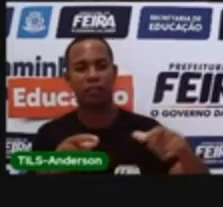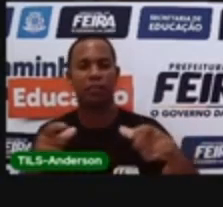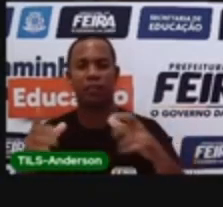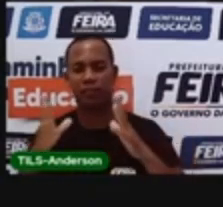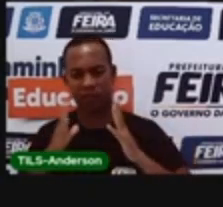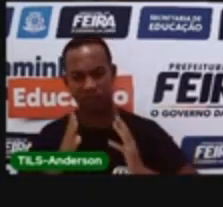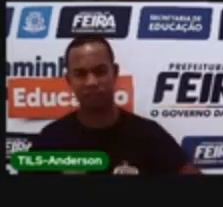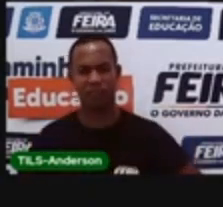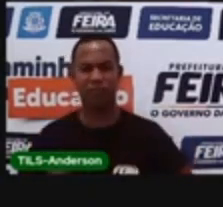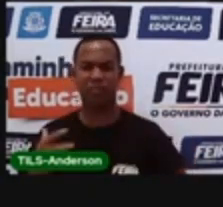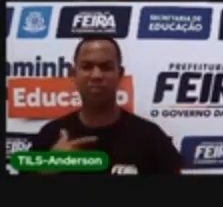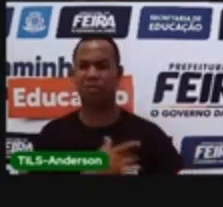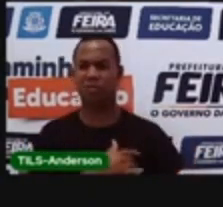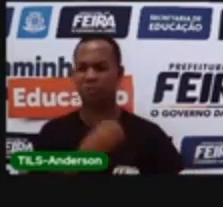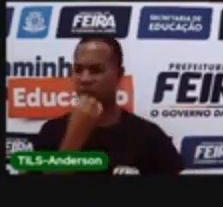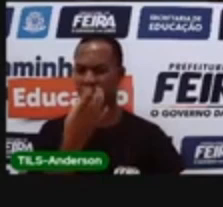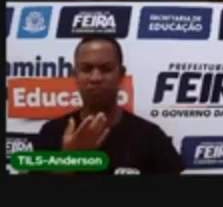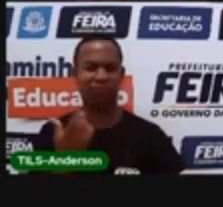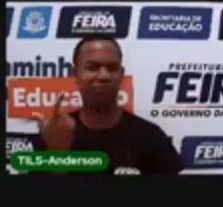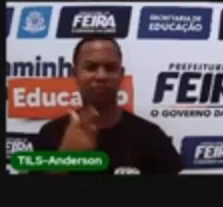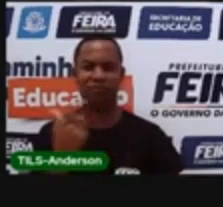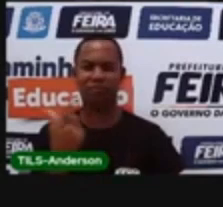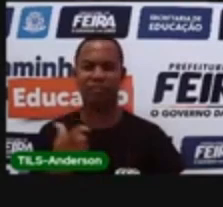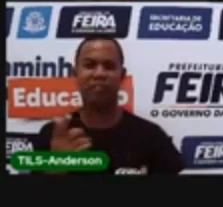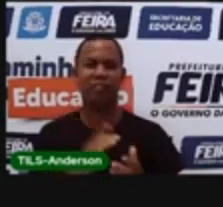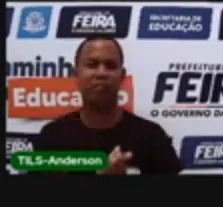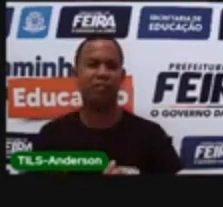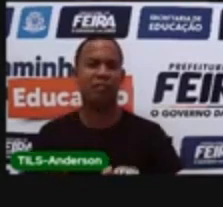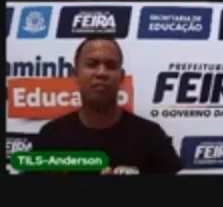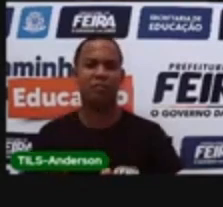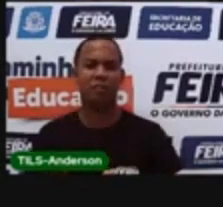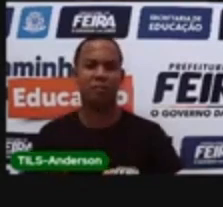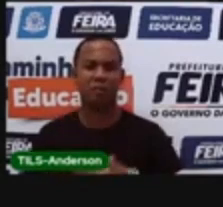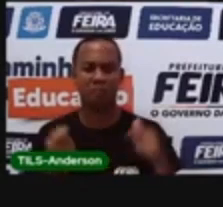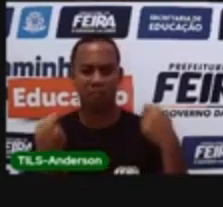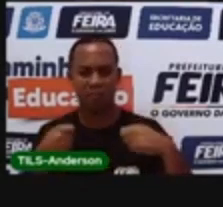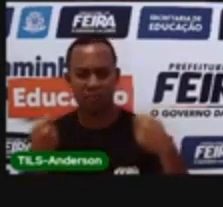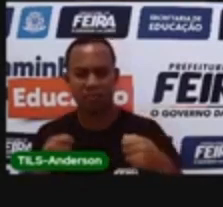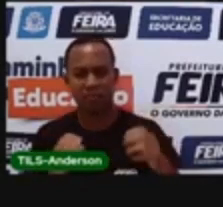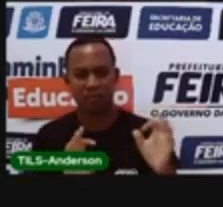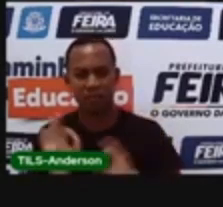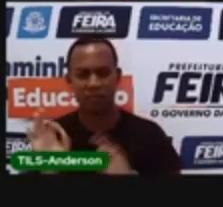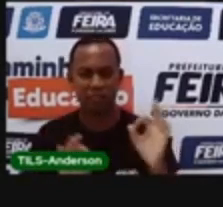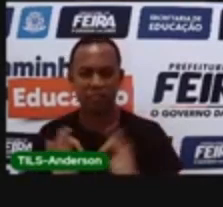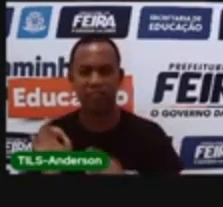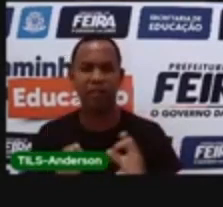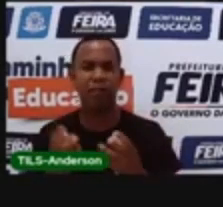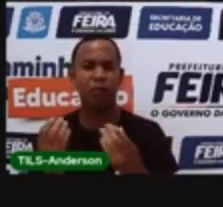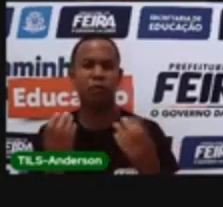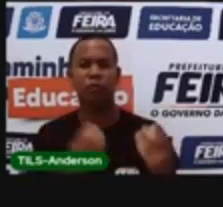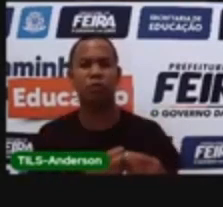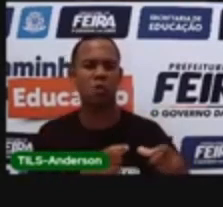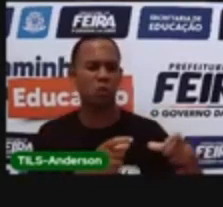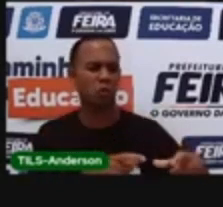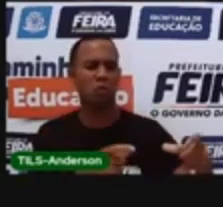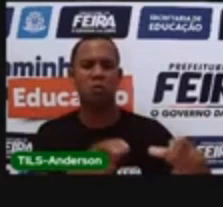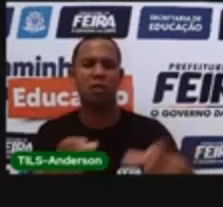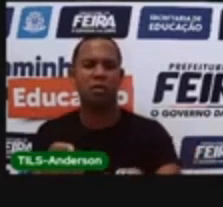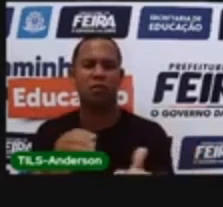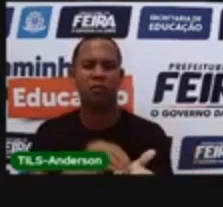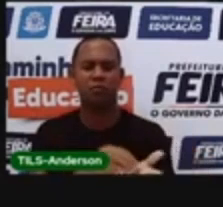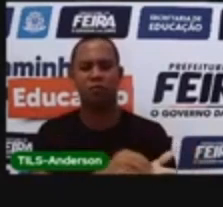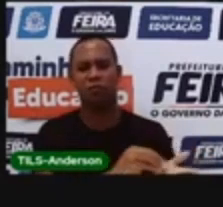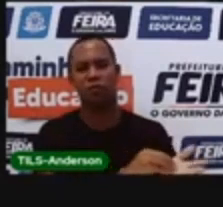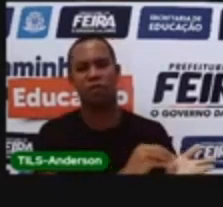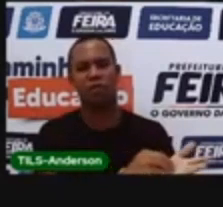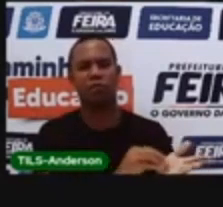Por mais que se faça, ainda há muito para se fazer. Bom, em vários bairros não há saneamento